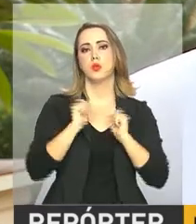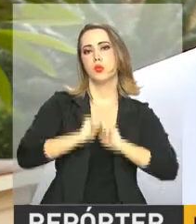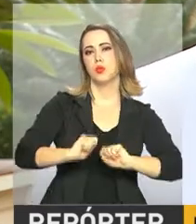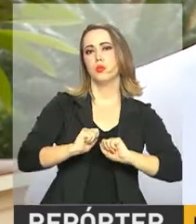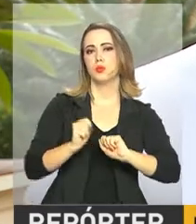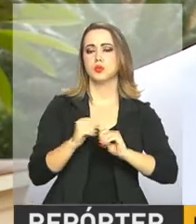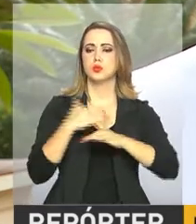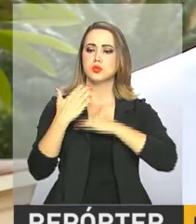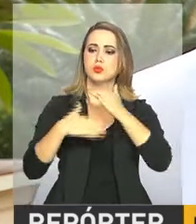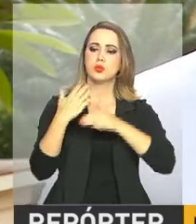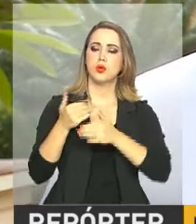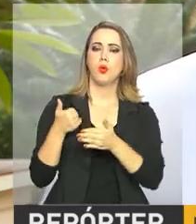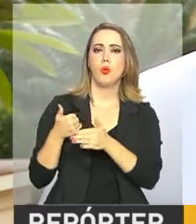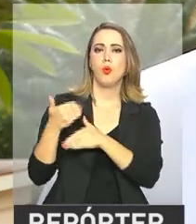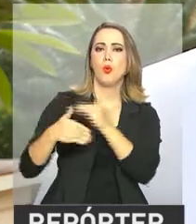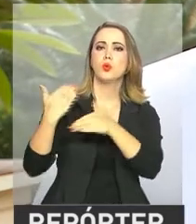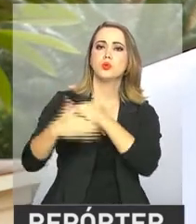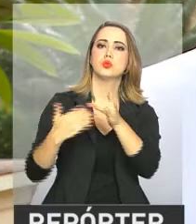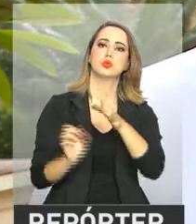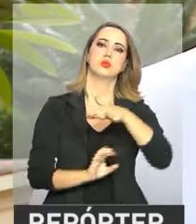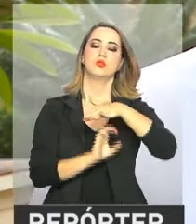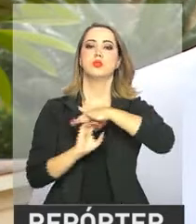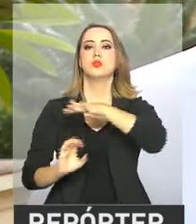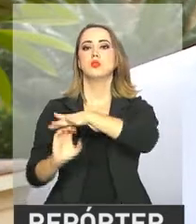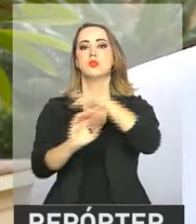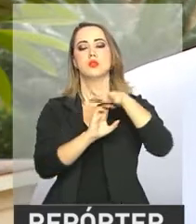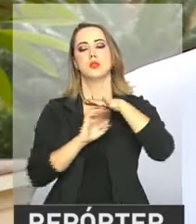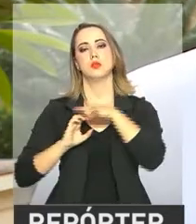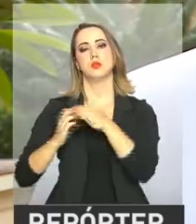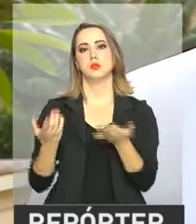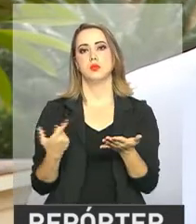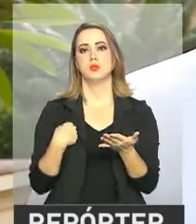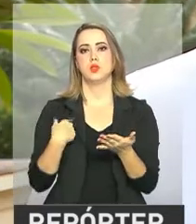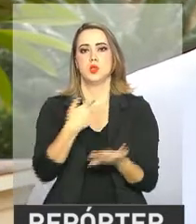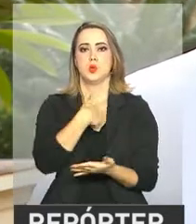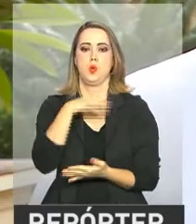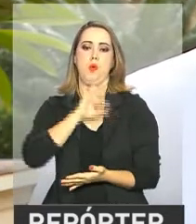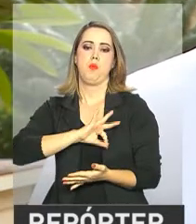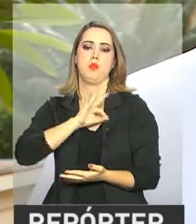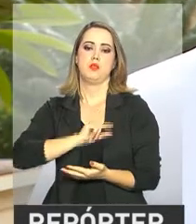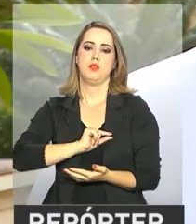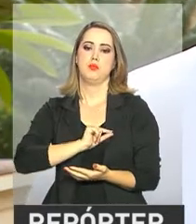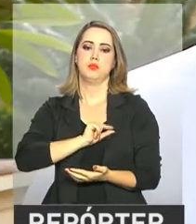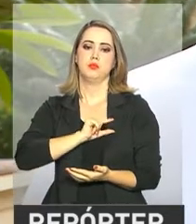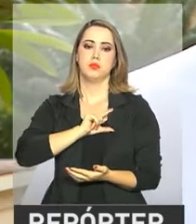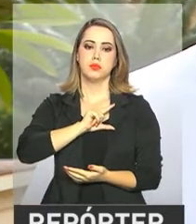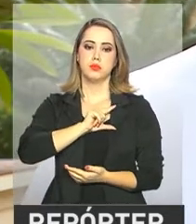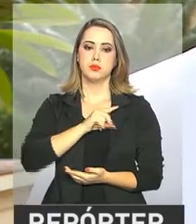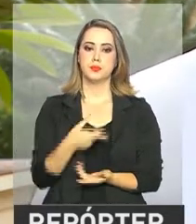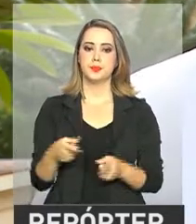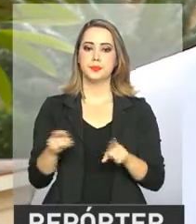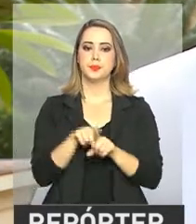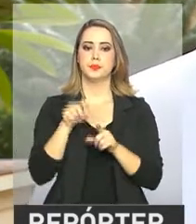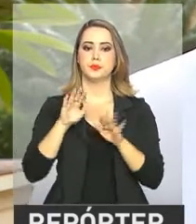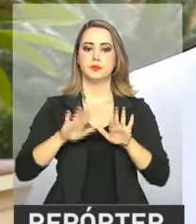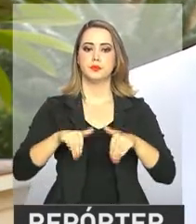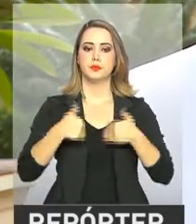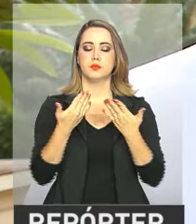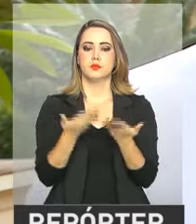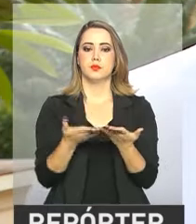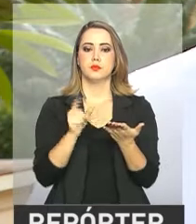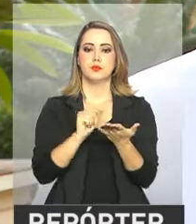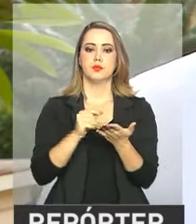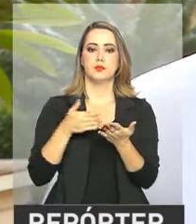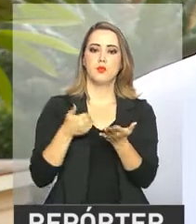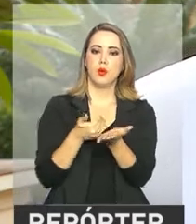sede de me manter não tinha como manter os meus custos é por conta do do